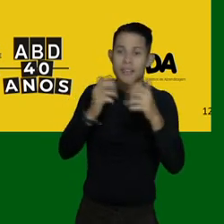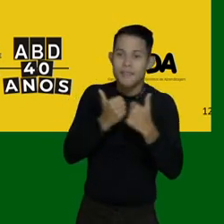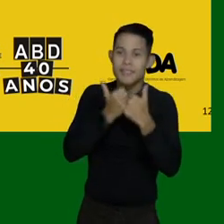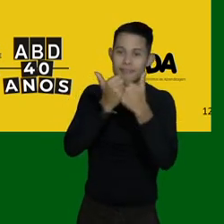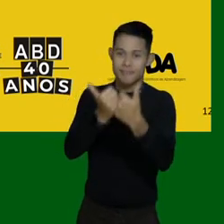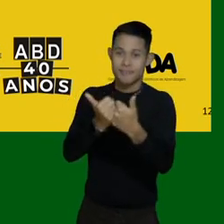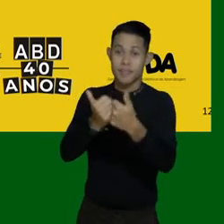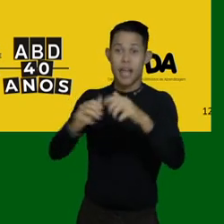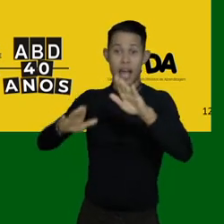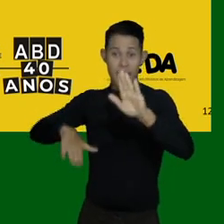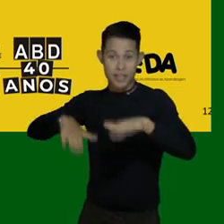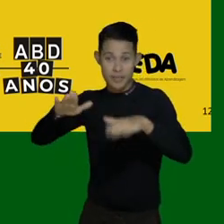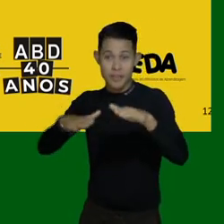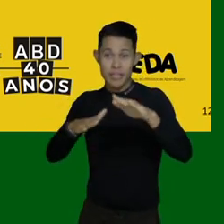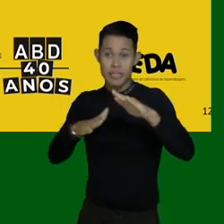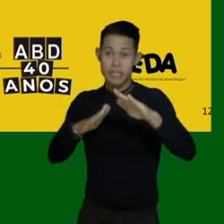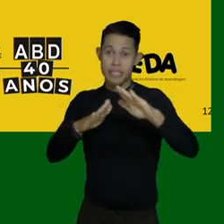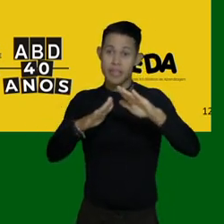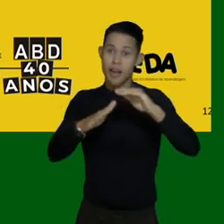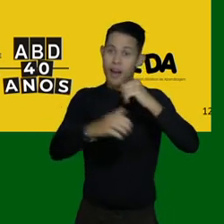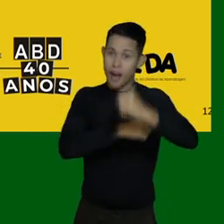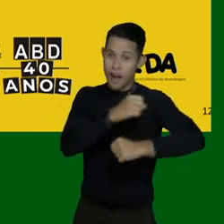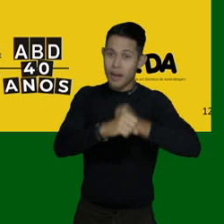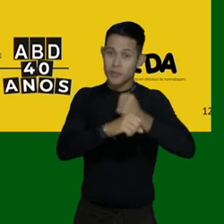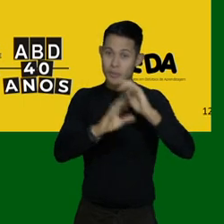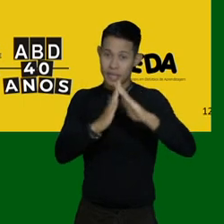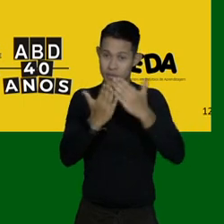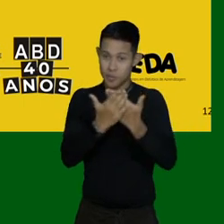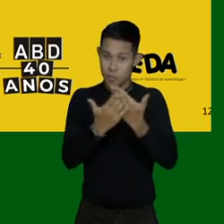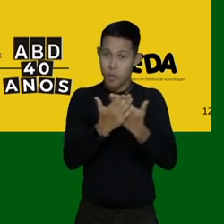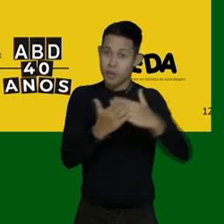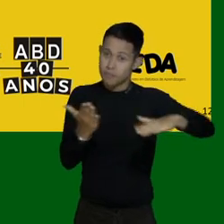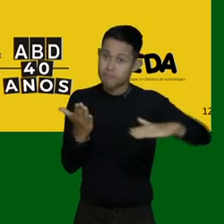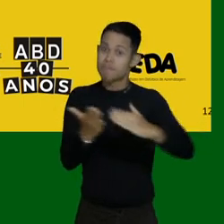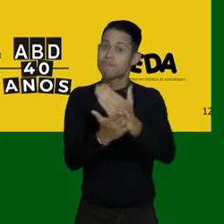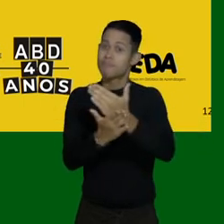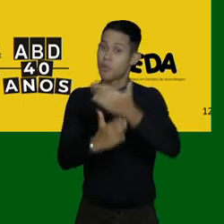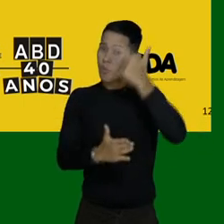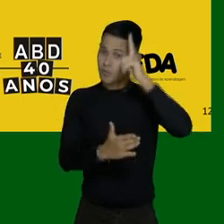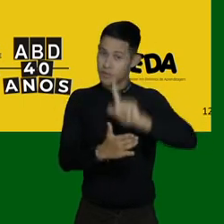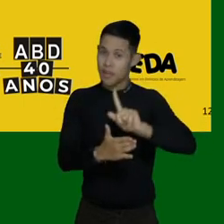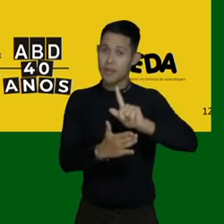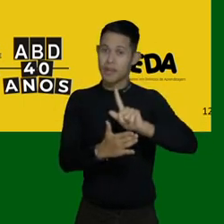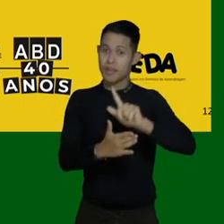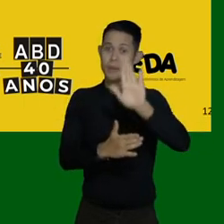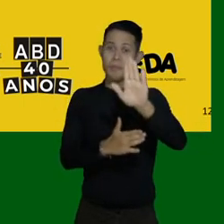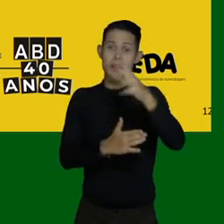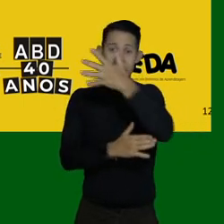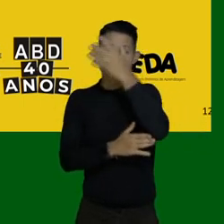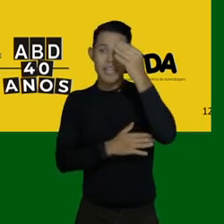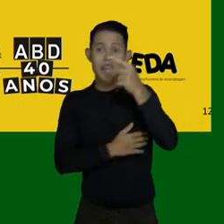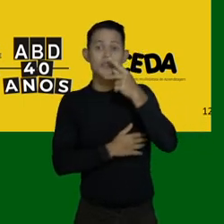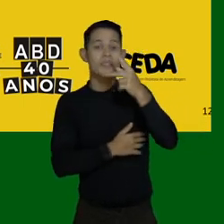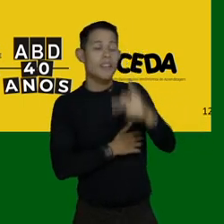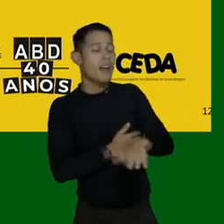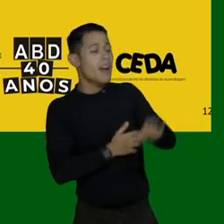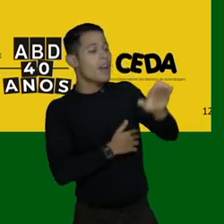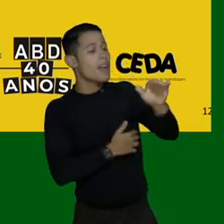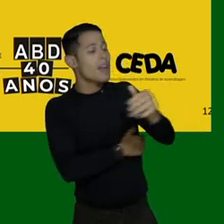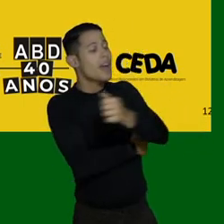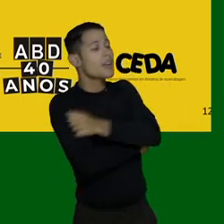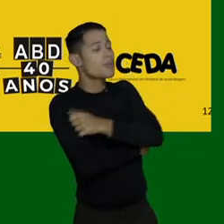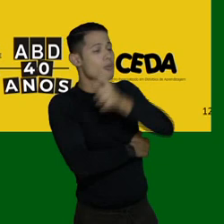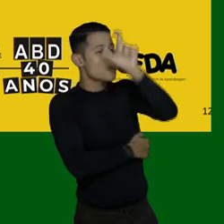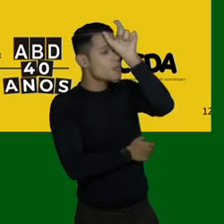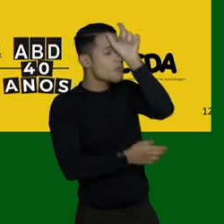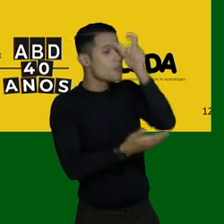ano né e o professor esquece de contar né pro pra outra turma que vem que o aluno é disléxico o que que ele fez para ajudar